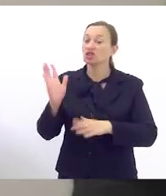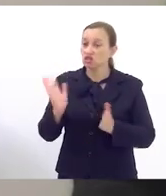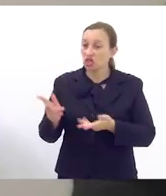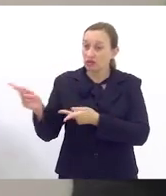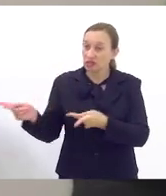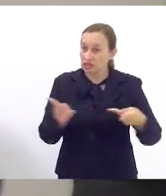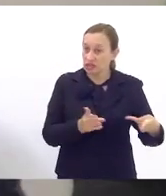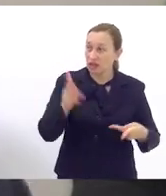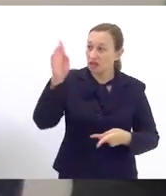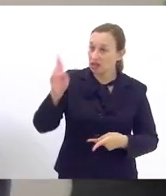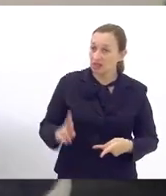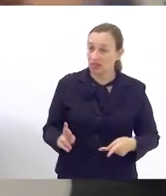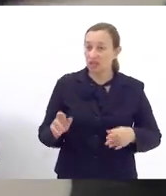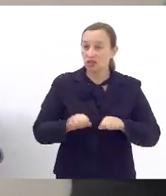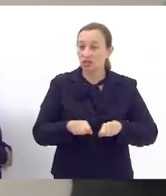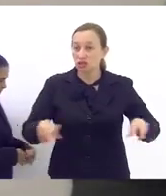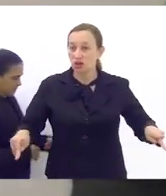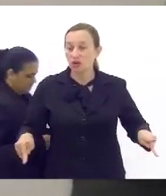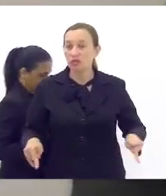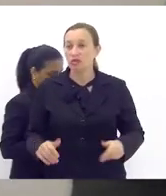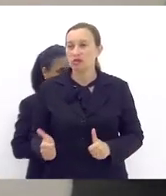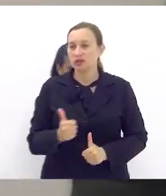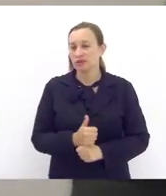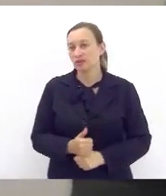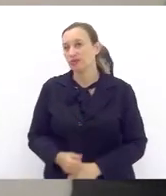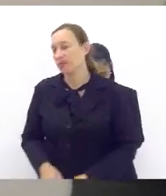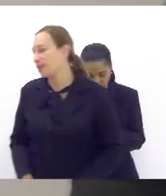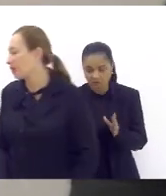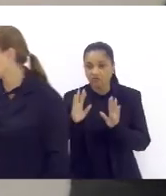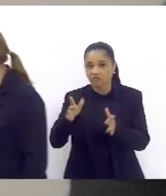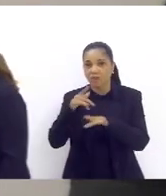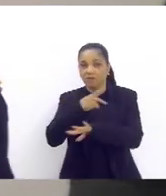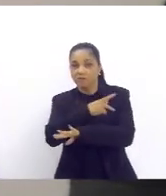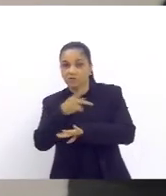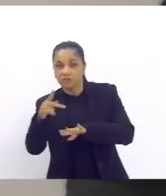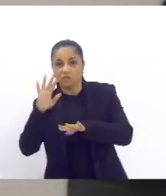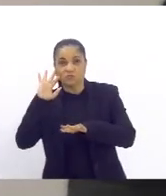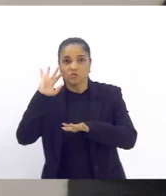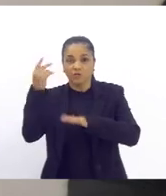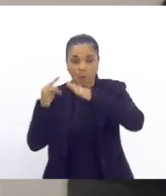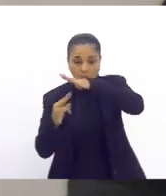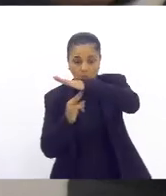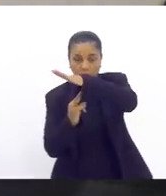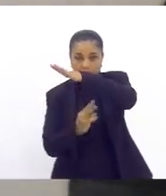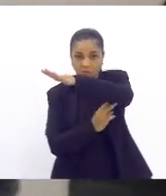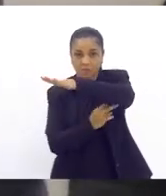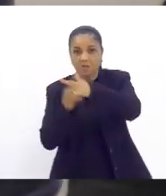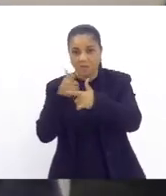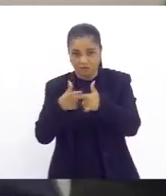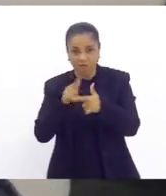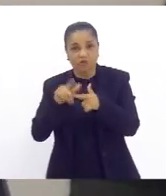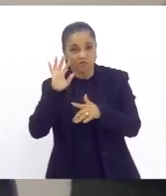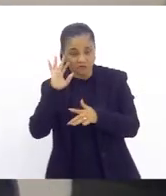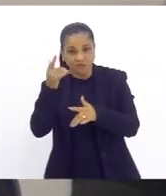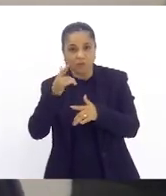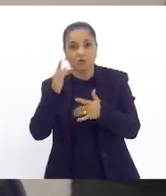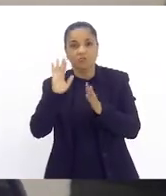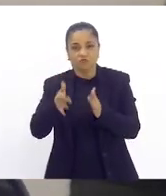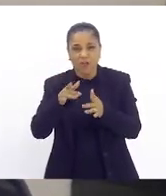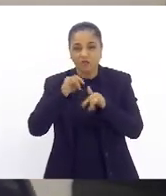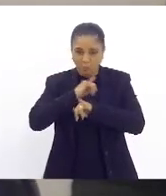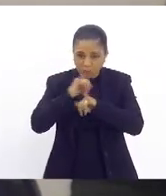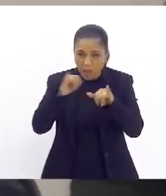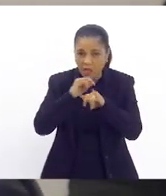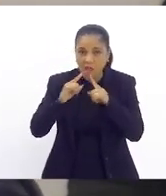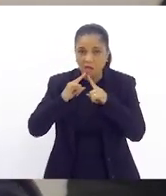o shopping center parado depois que o pau comeu já tava resolvendo pode mandar ponte então não resolveram o problema da ponte lá em Macaé depois que o Paulo comeu já foi na rede